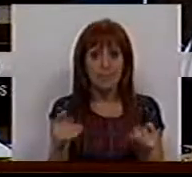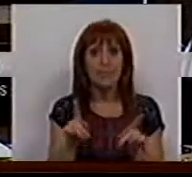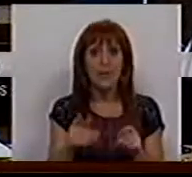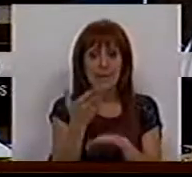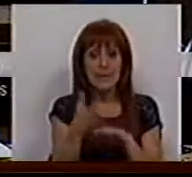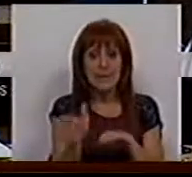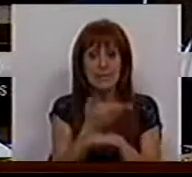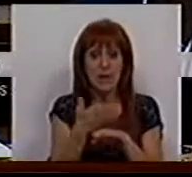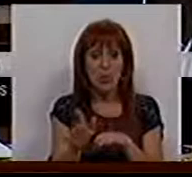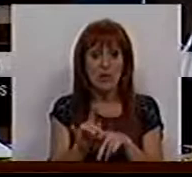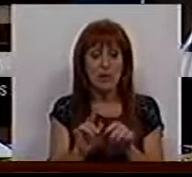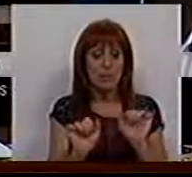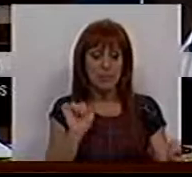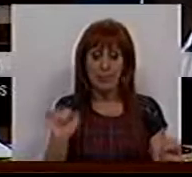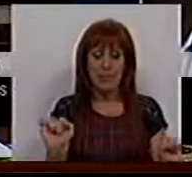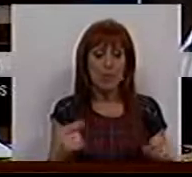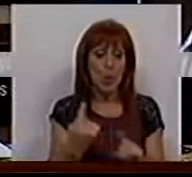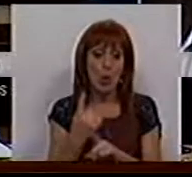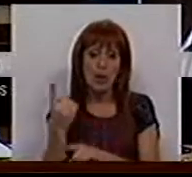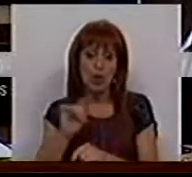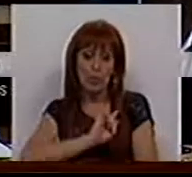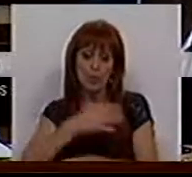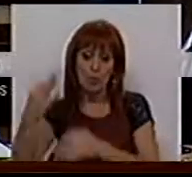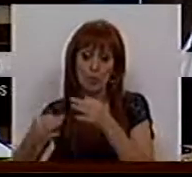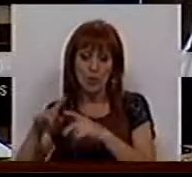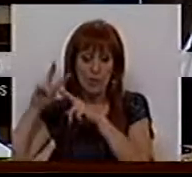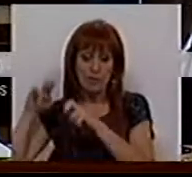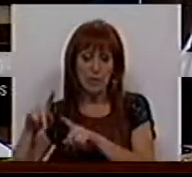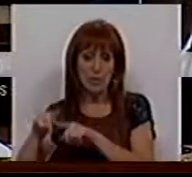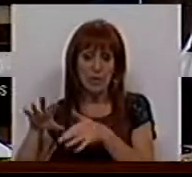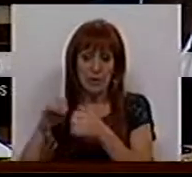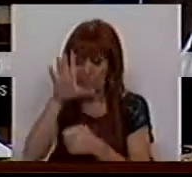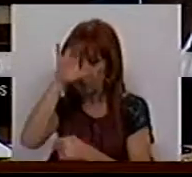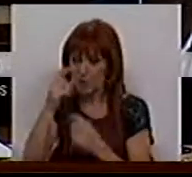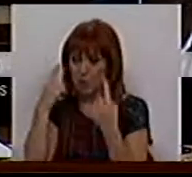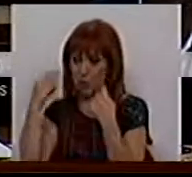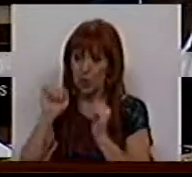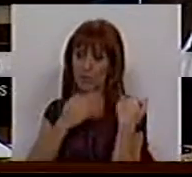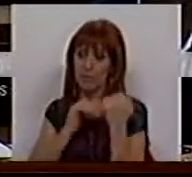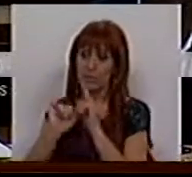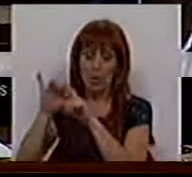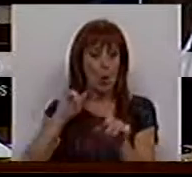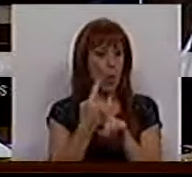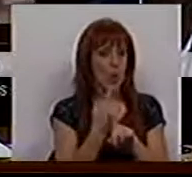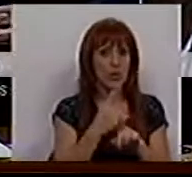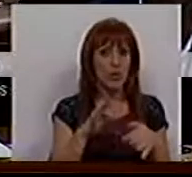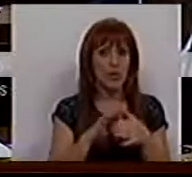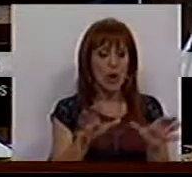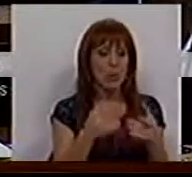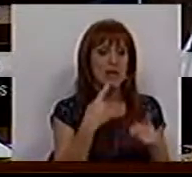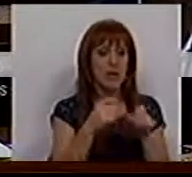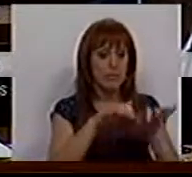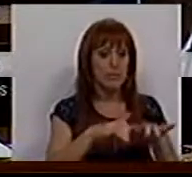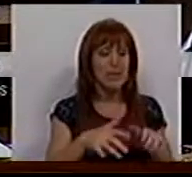de separar funções. Uma coisa é o Poder Judicial e uma investigação que cabe ao Ministério Público, outra coisa é uma investigação que se faz numa comissão